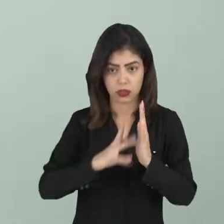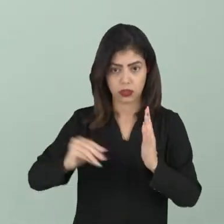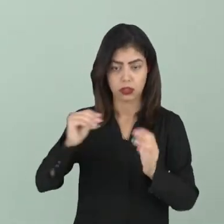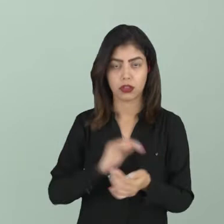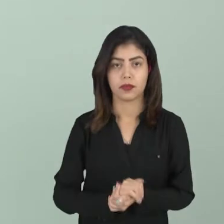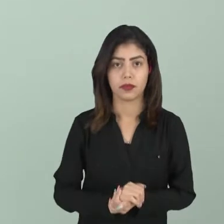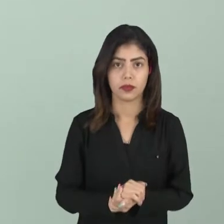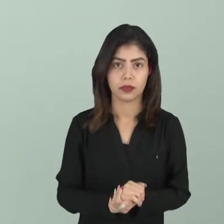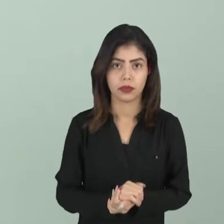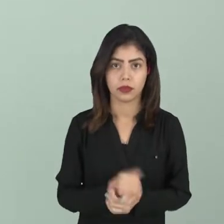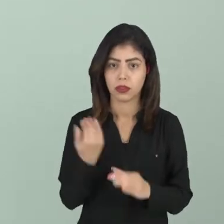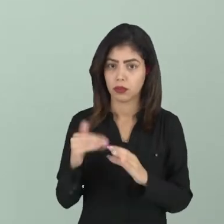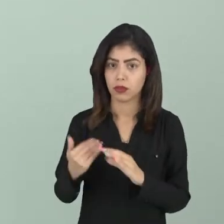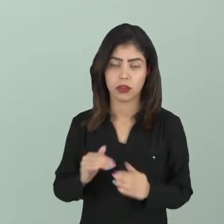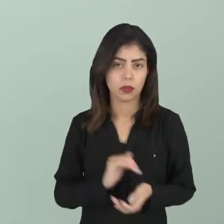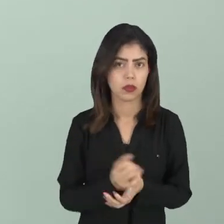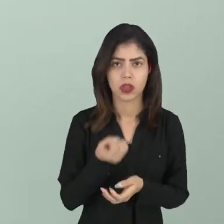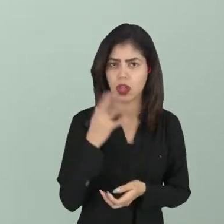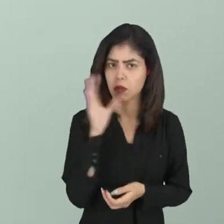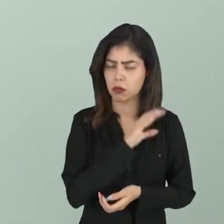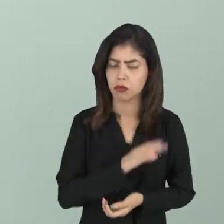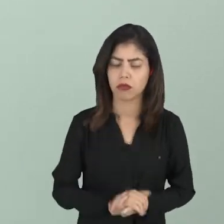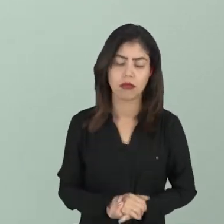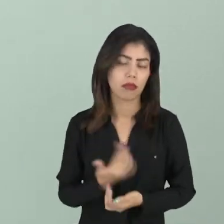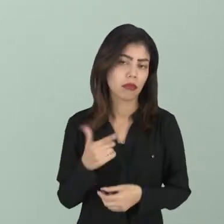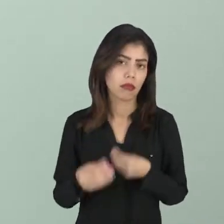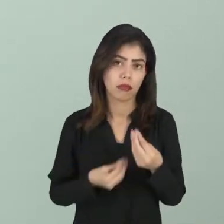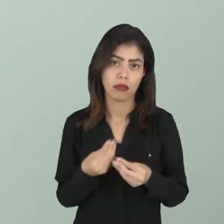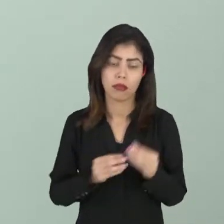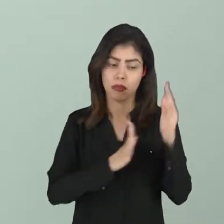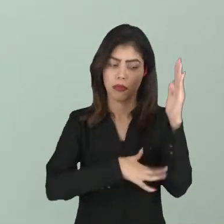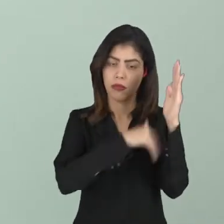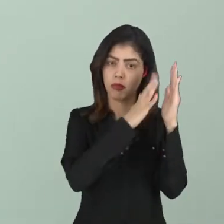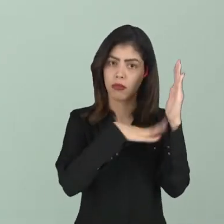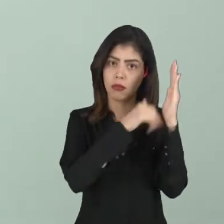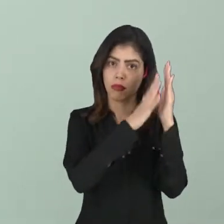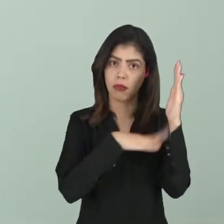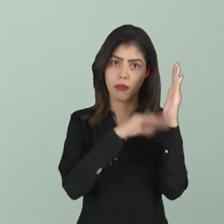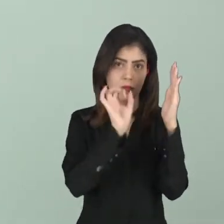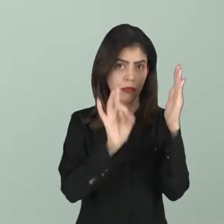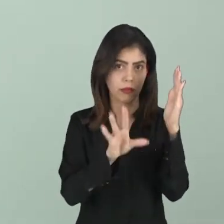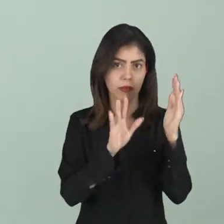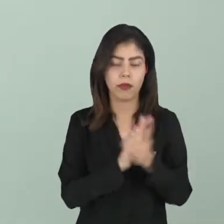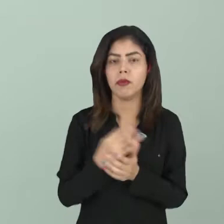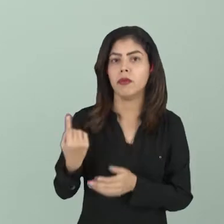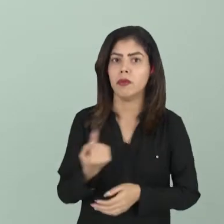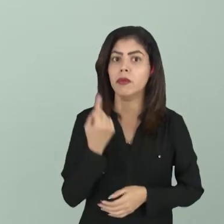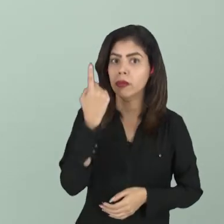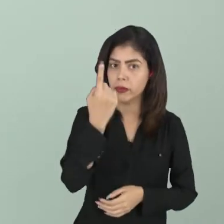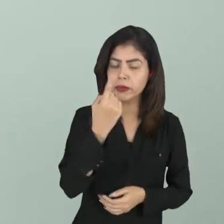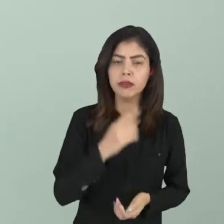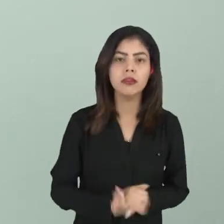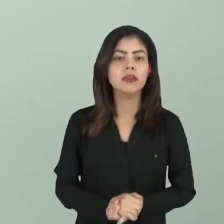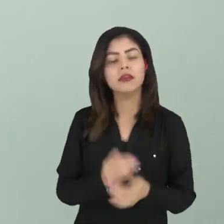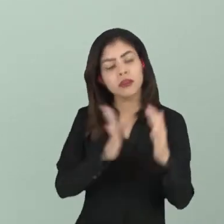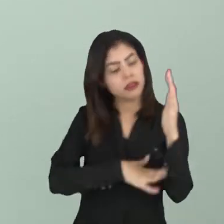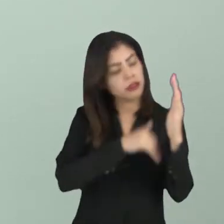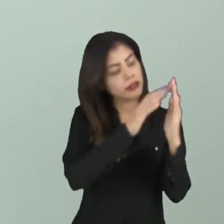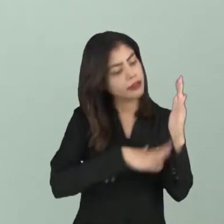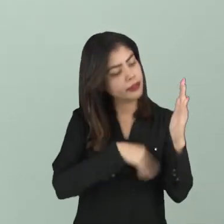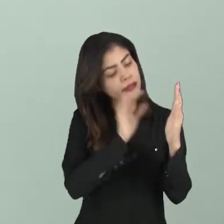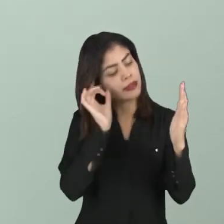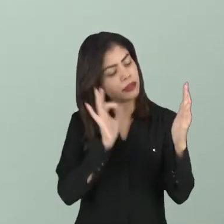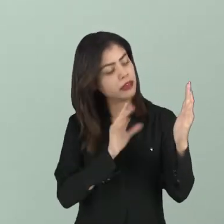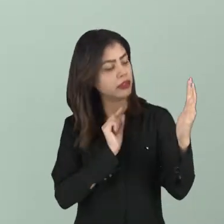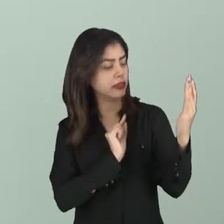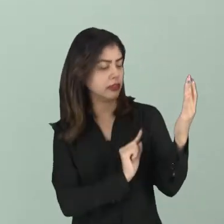reproduzido de forma digital muito rapidamente. Um quadro ele só era feito uma única vez, né? O artista ele pintava aquele